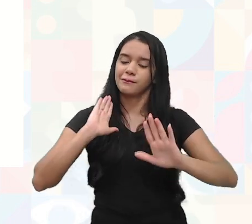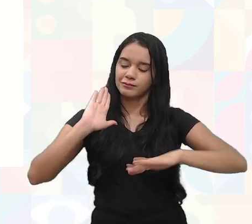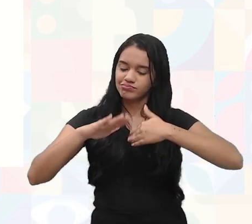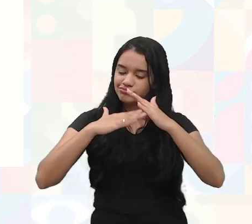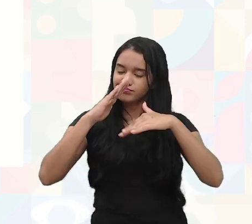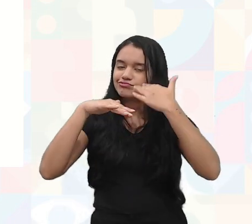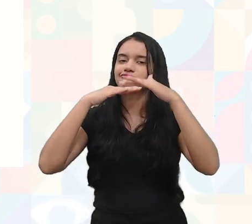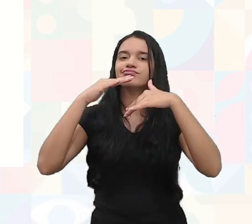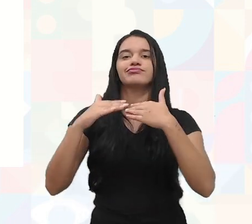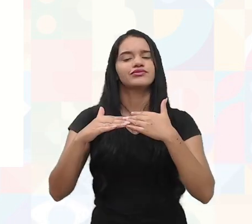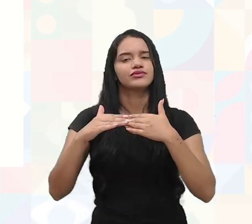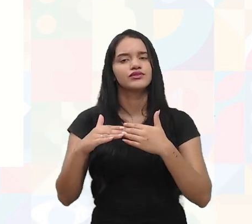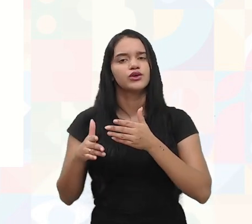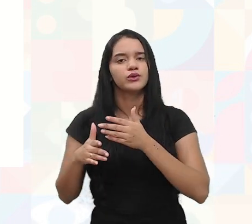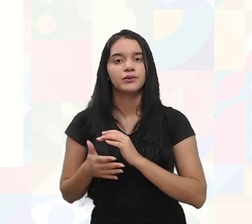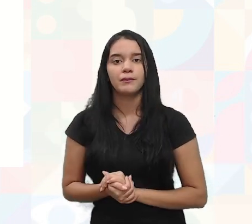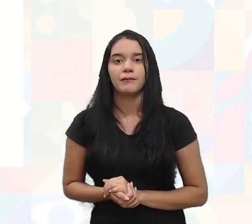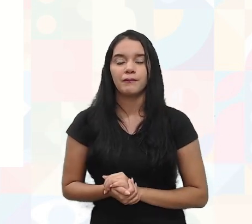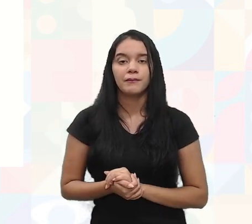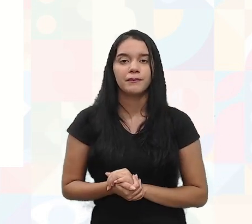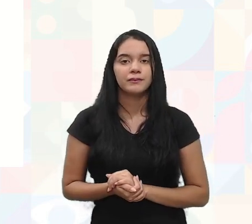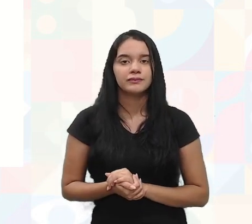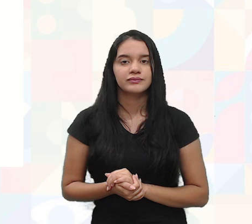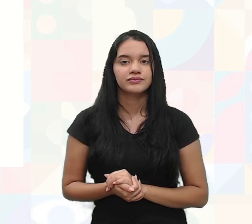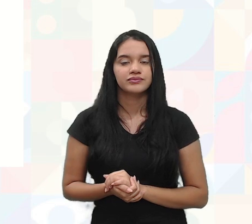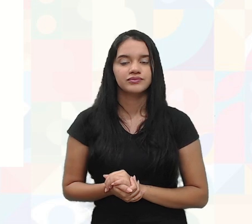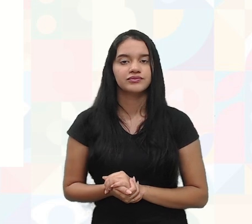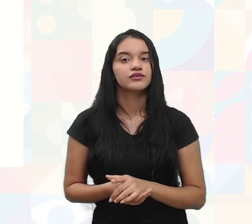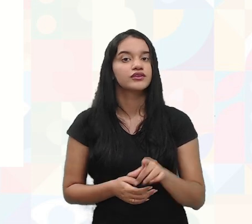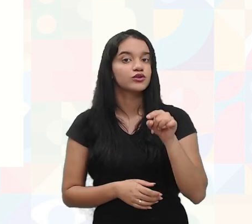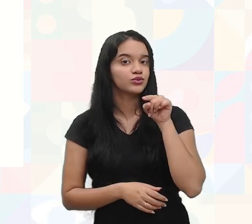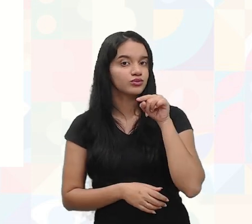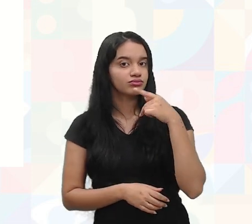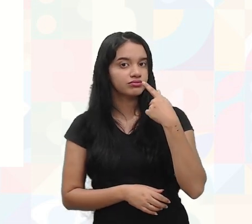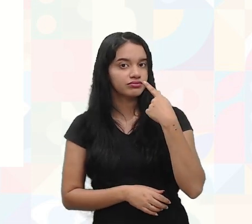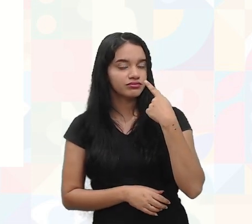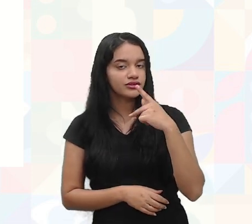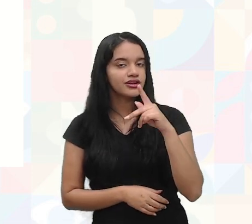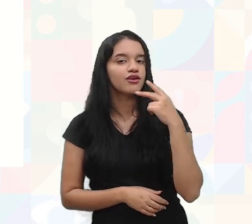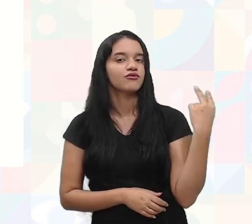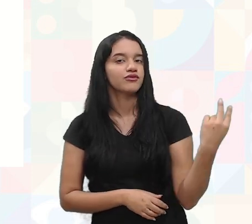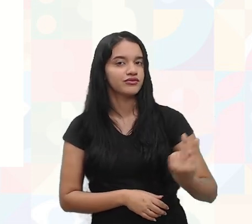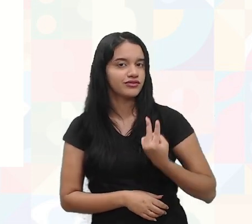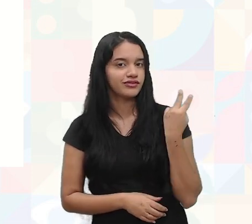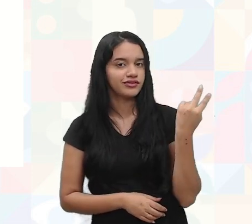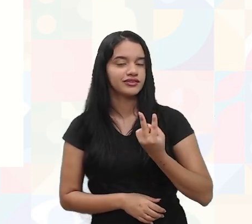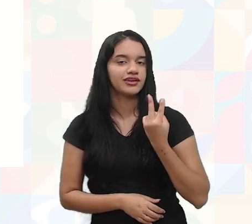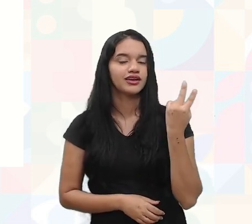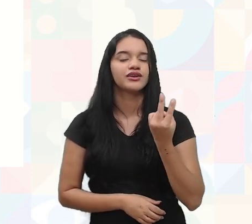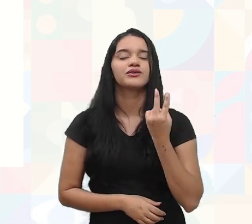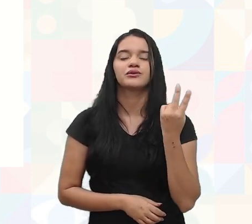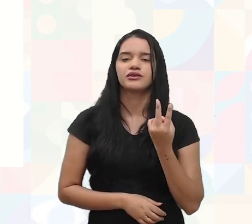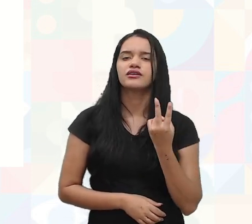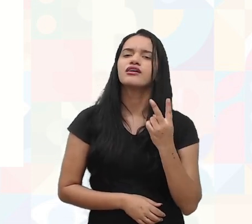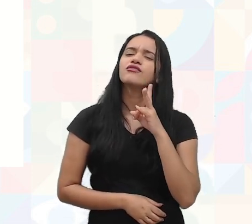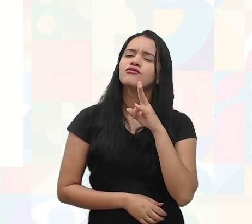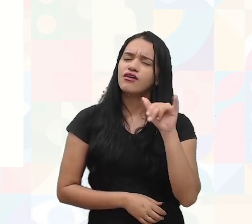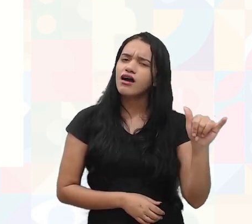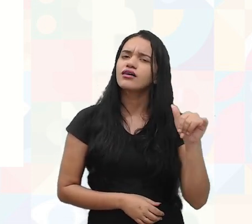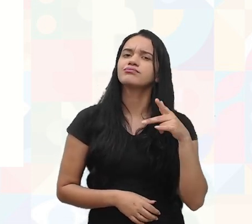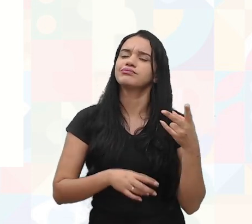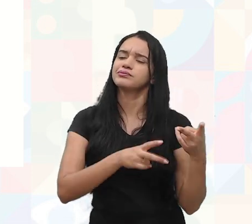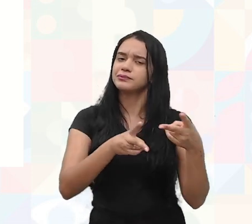do tempo, cada vez mais no mercado. E o seu valor, né, ele vai ser percebido